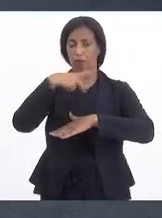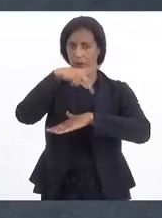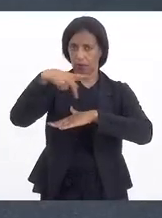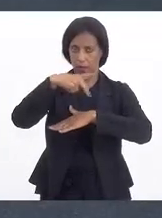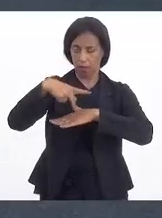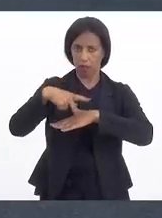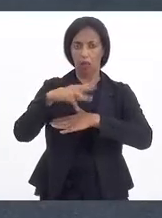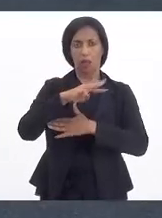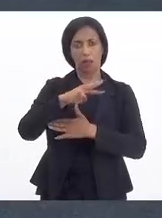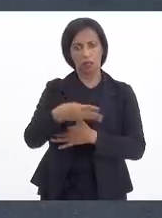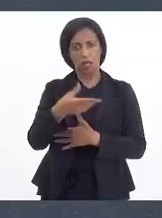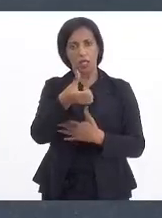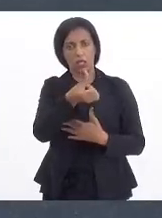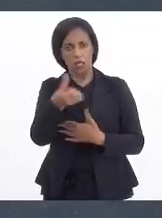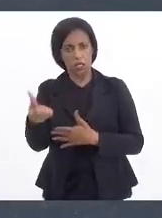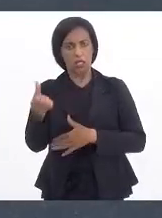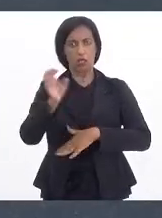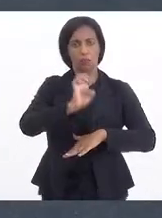others on